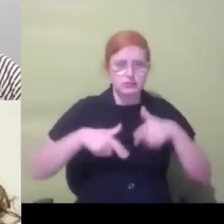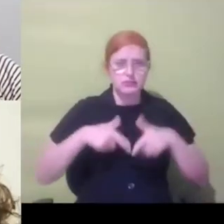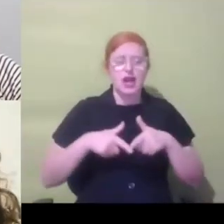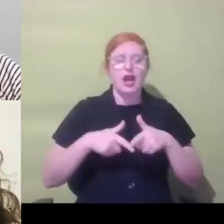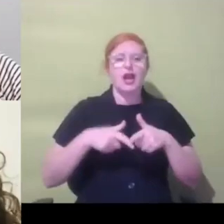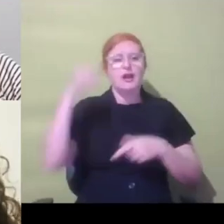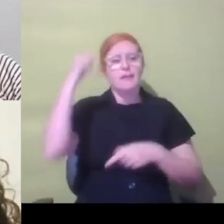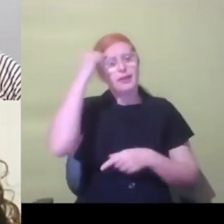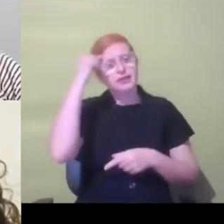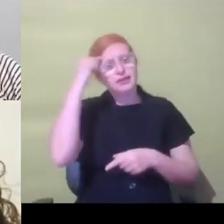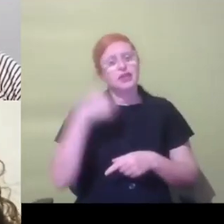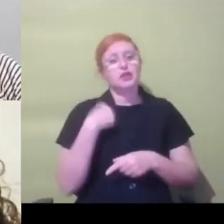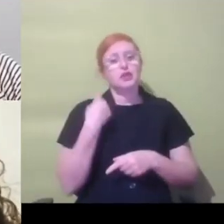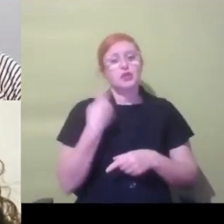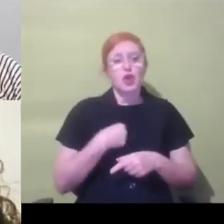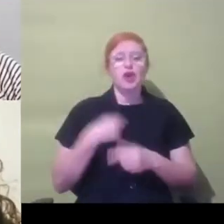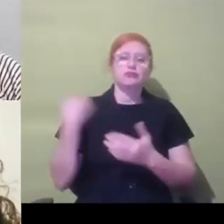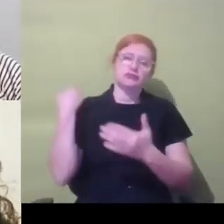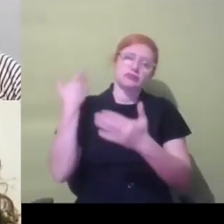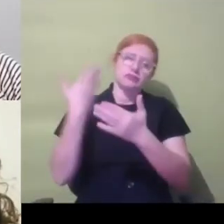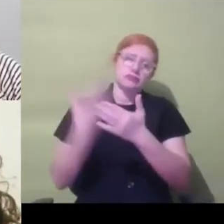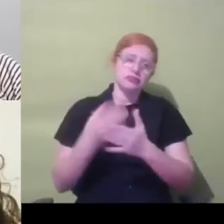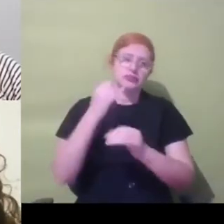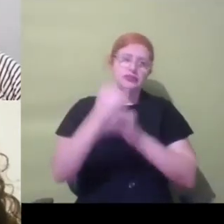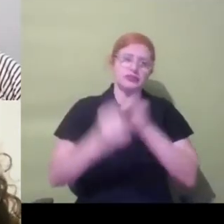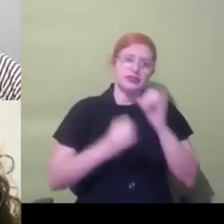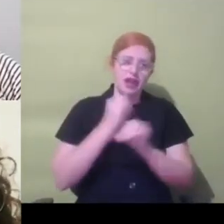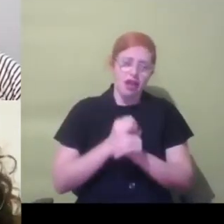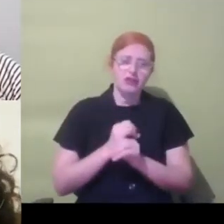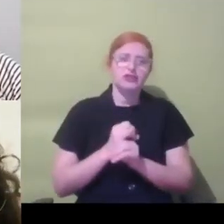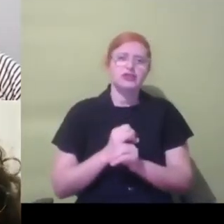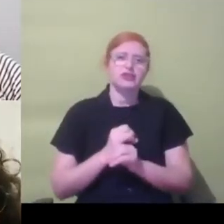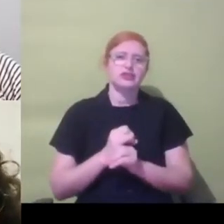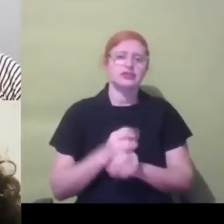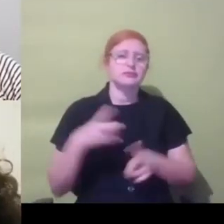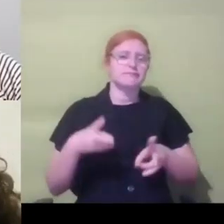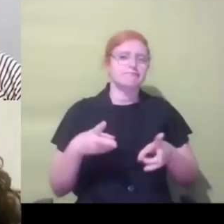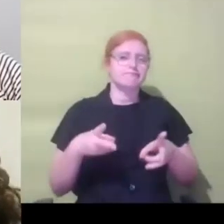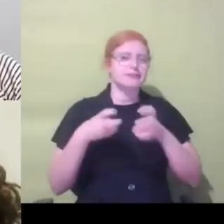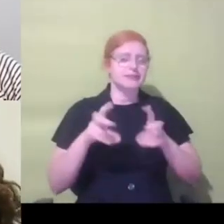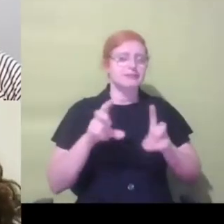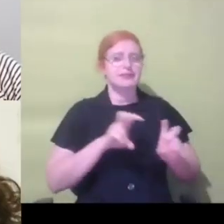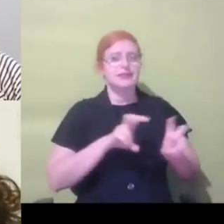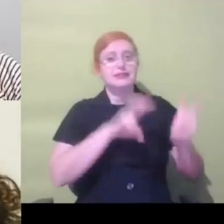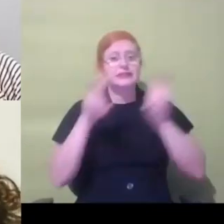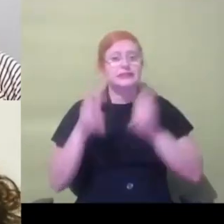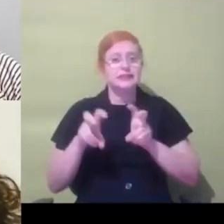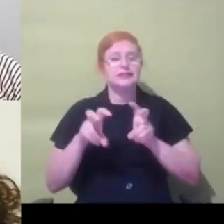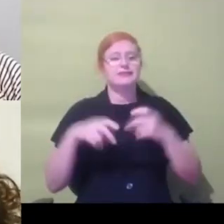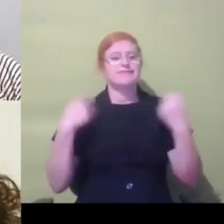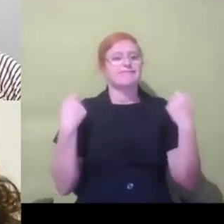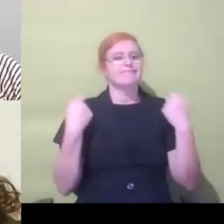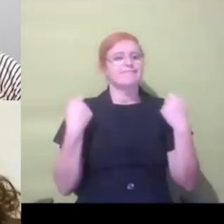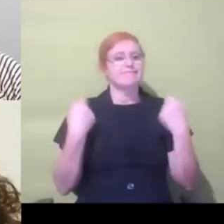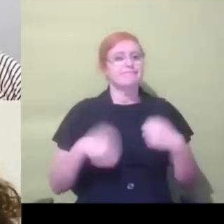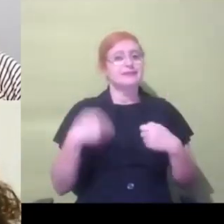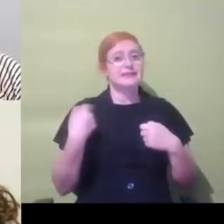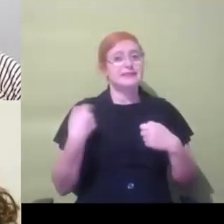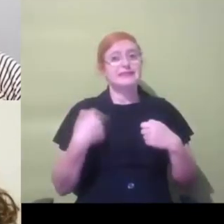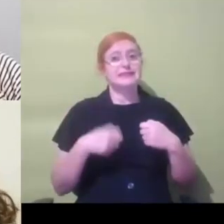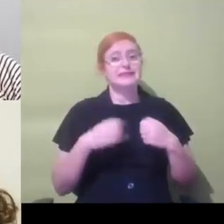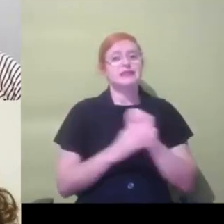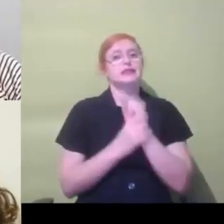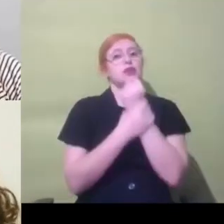de pensar a nossa atuação online, a gente se deparou com a questão, com a necessidade, assim, de pensar sobre segurança digital,